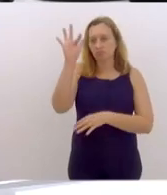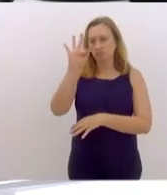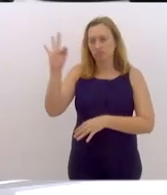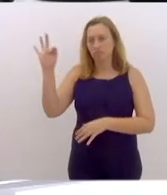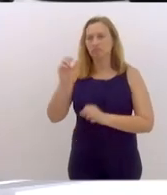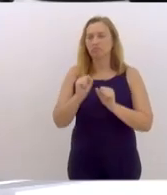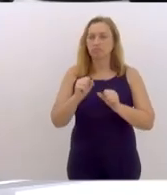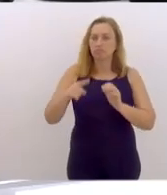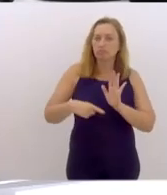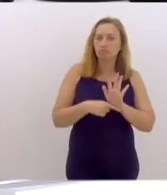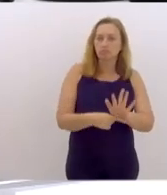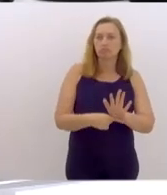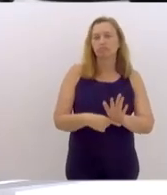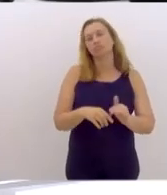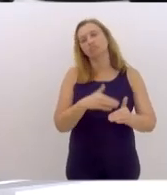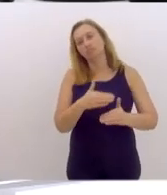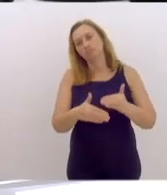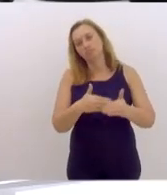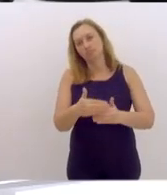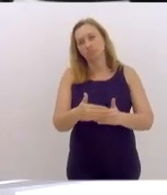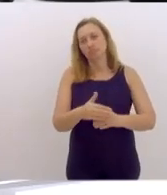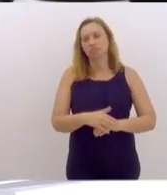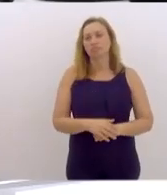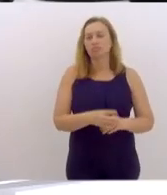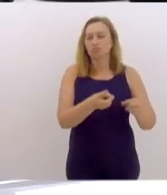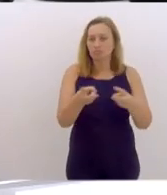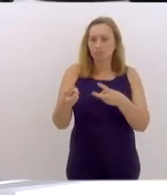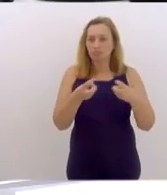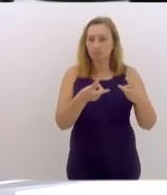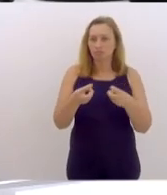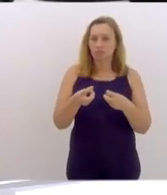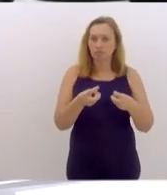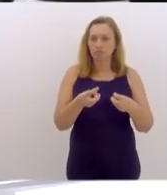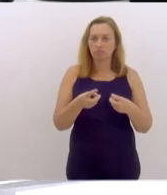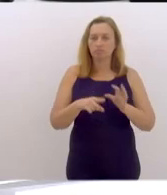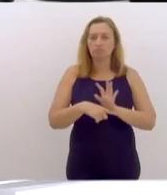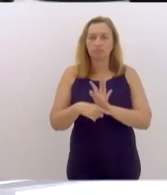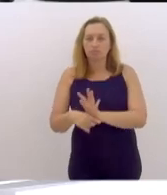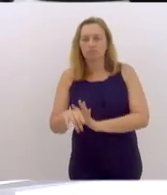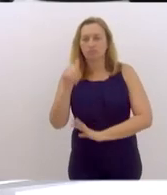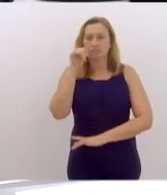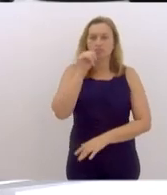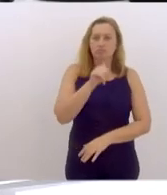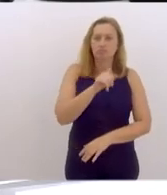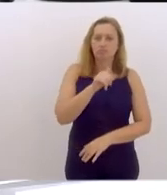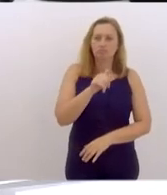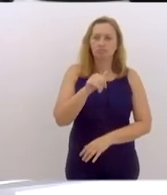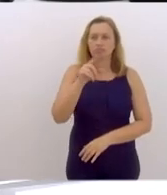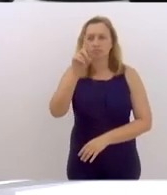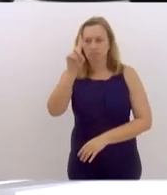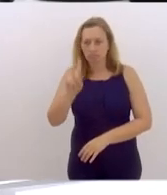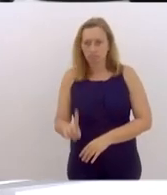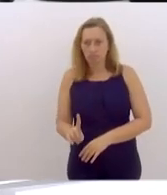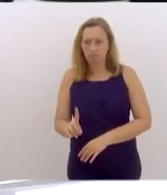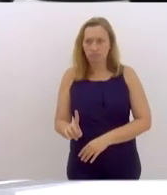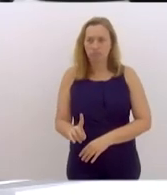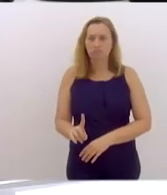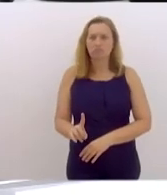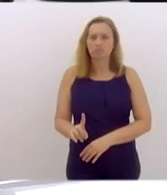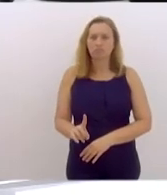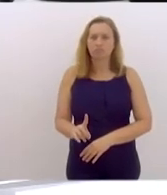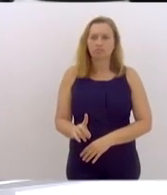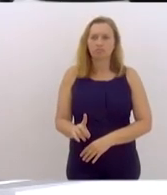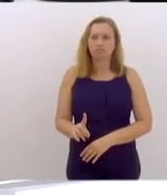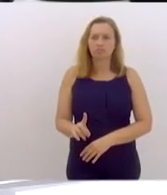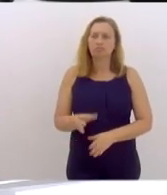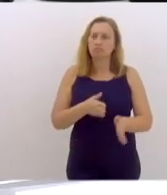nos ajudar nesse processo Ele atende a observar o atendimento às mulheres ao deficiente pois